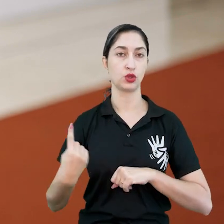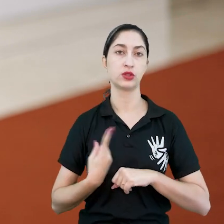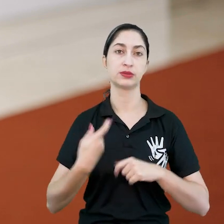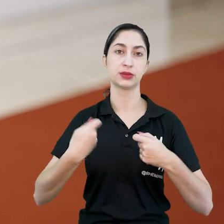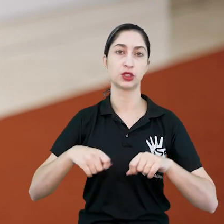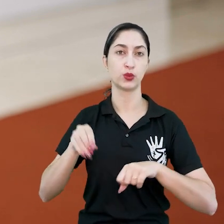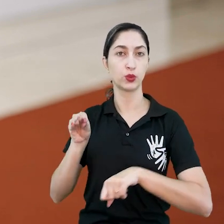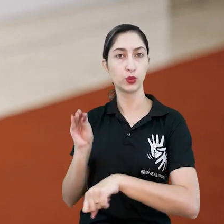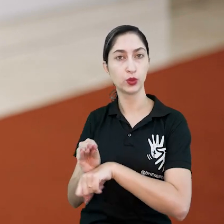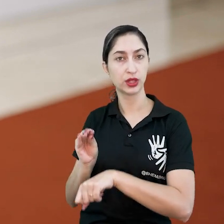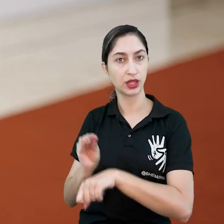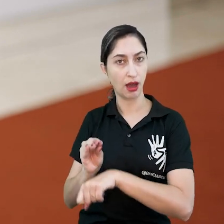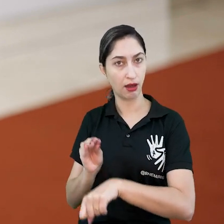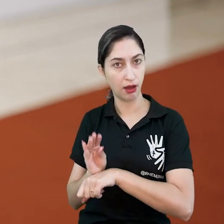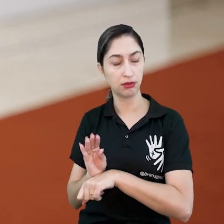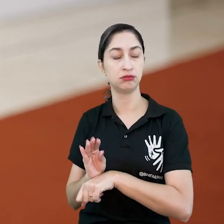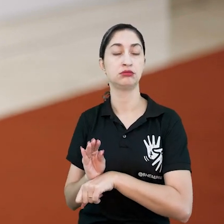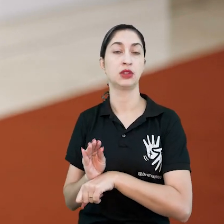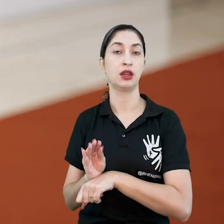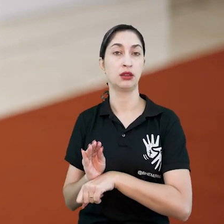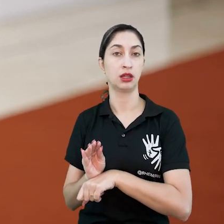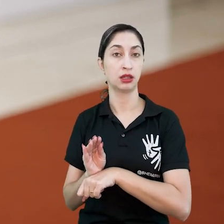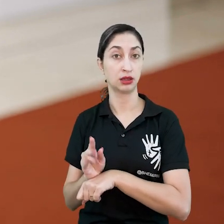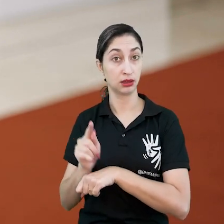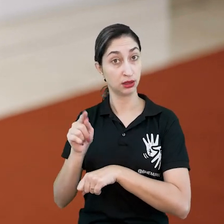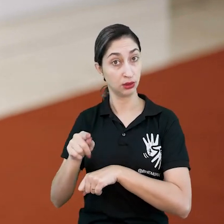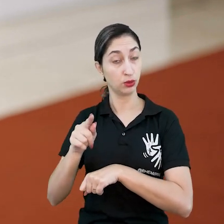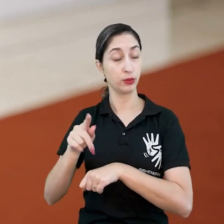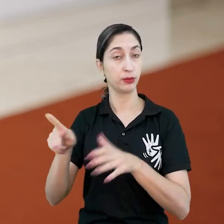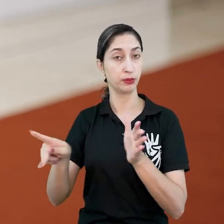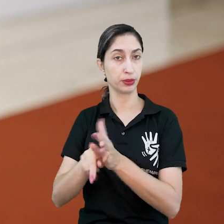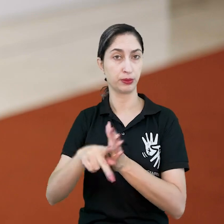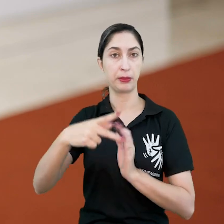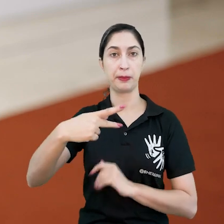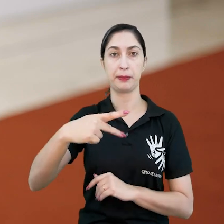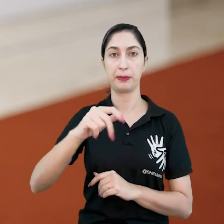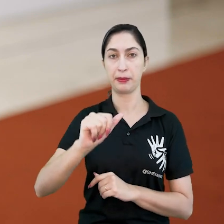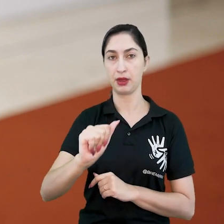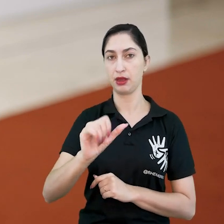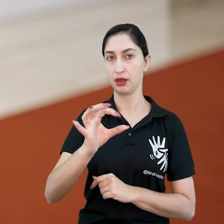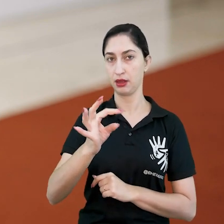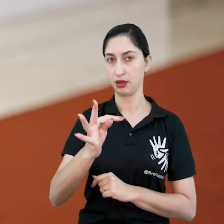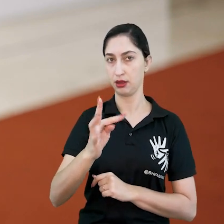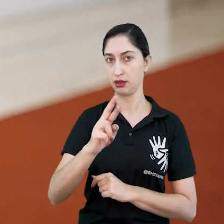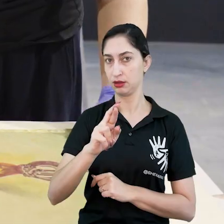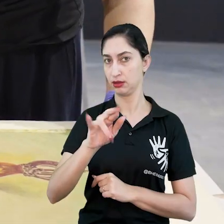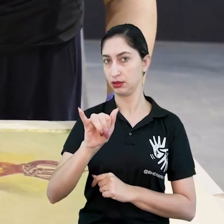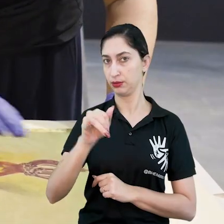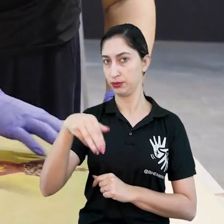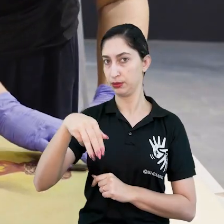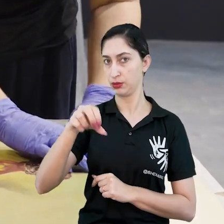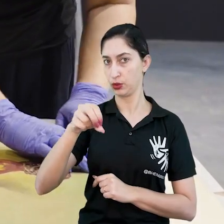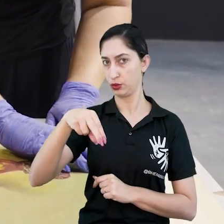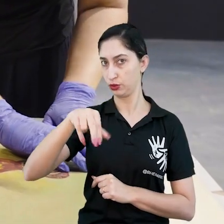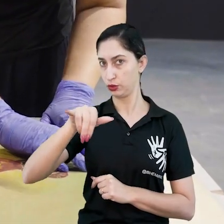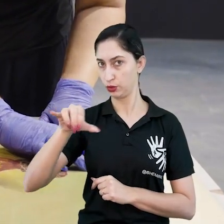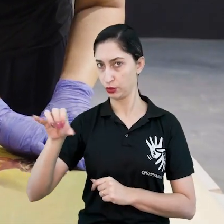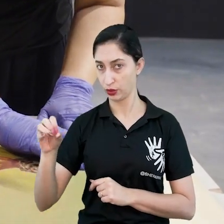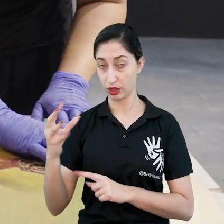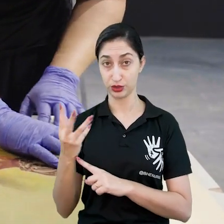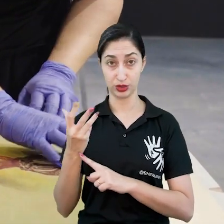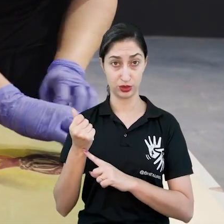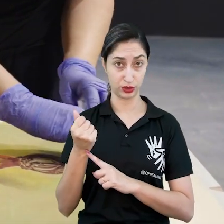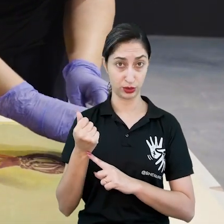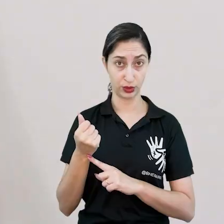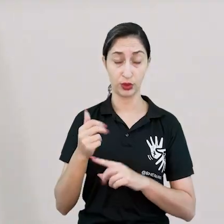cuidando e fazendo a salvaguarda, né, desse patrimônio artístico não é simplesmente